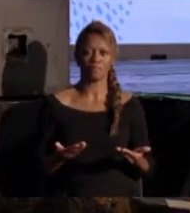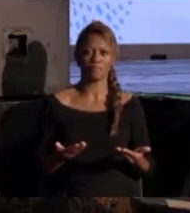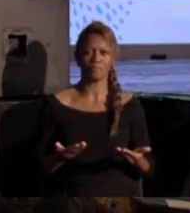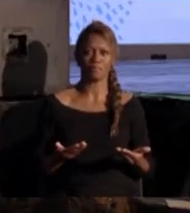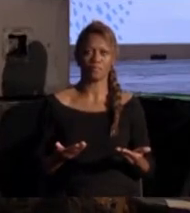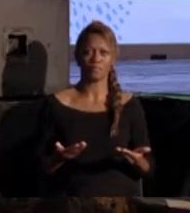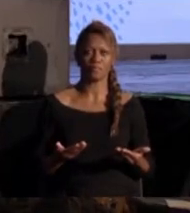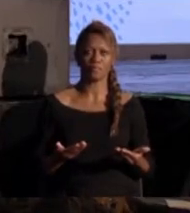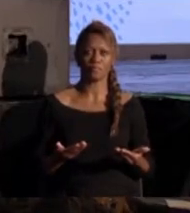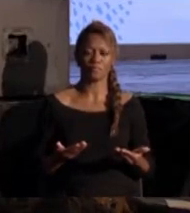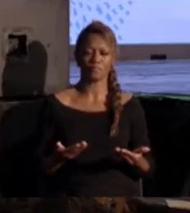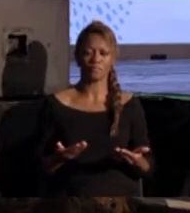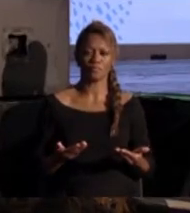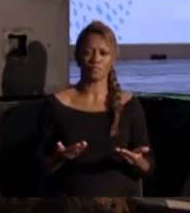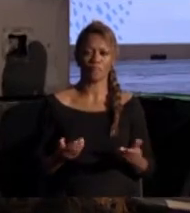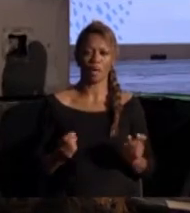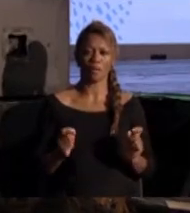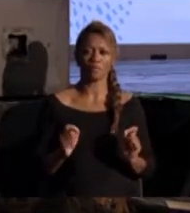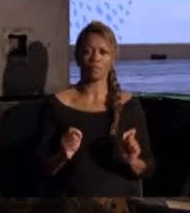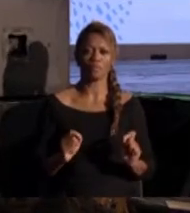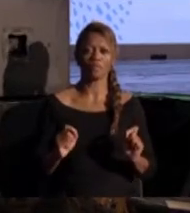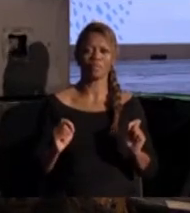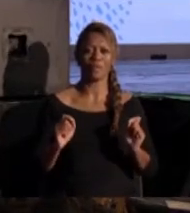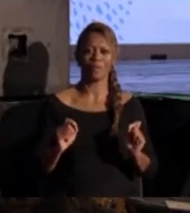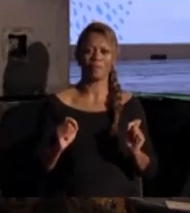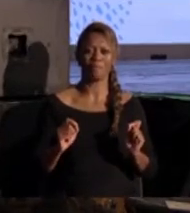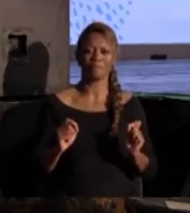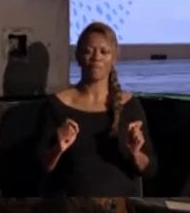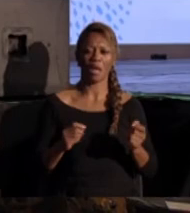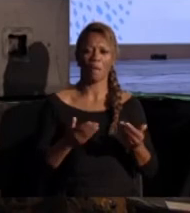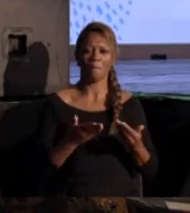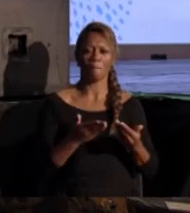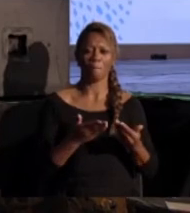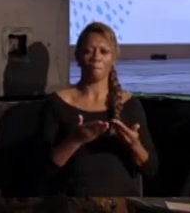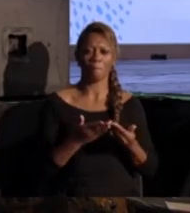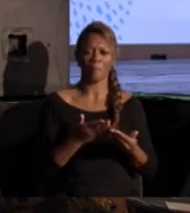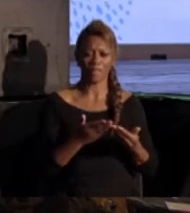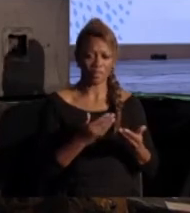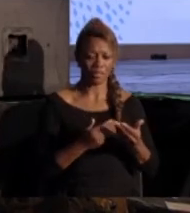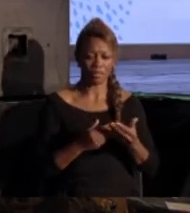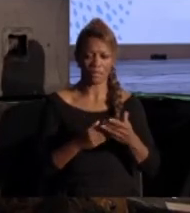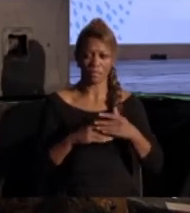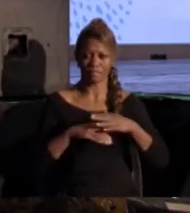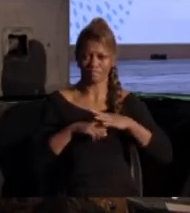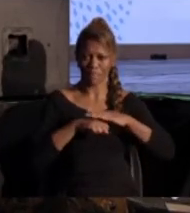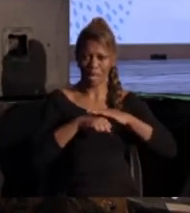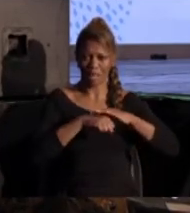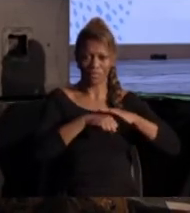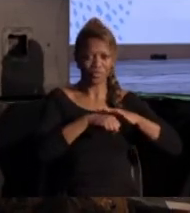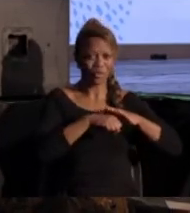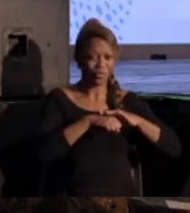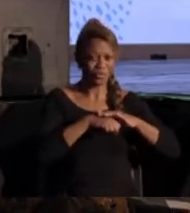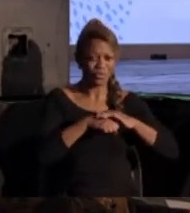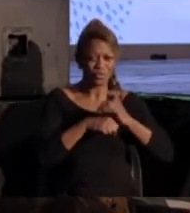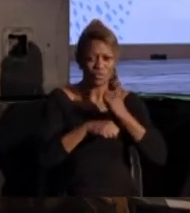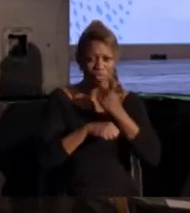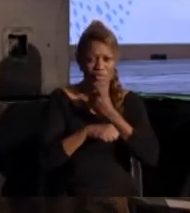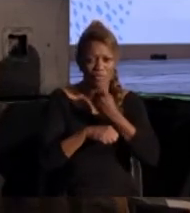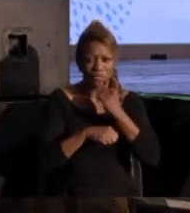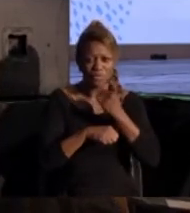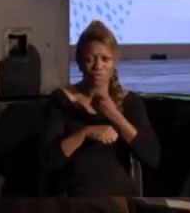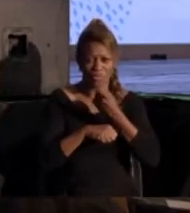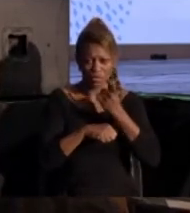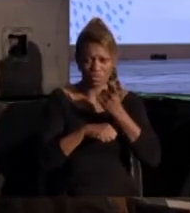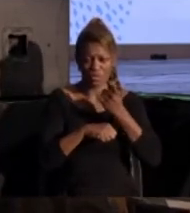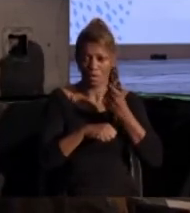Há algo na perda dentária, nessa mutilação bucal, que é reflexo de outro tipo